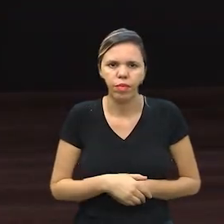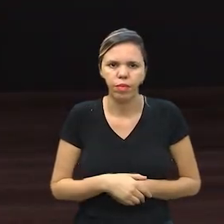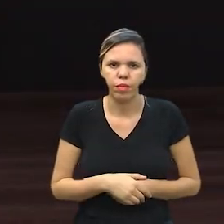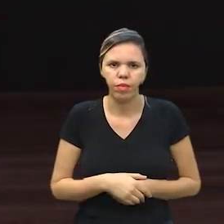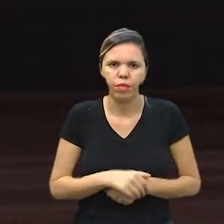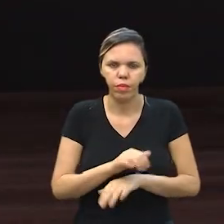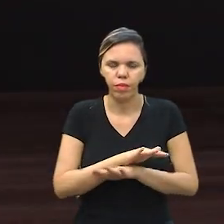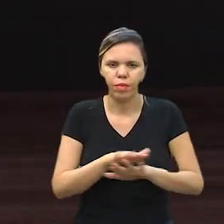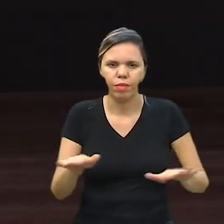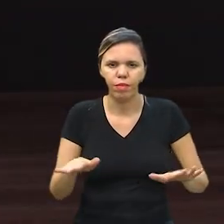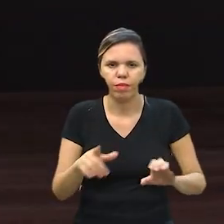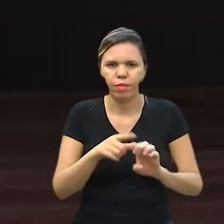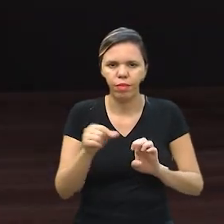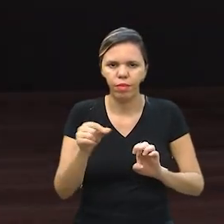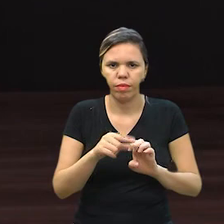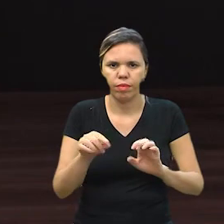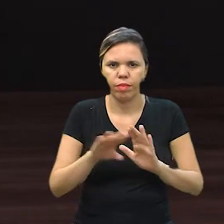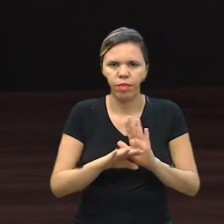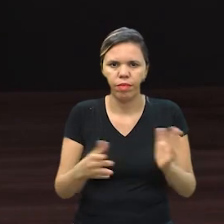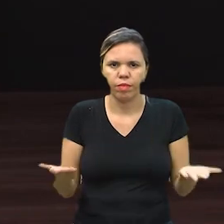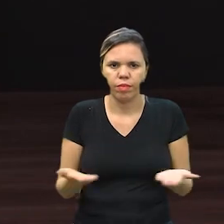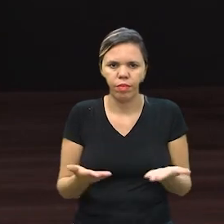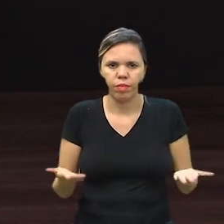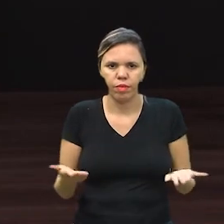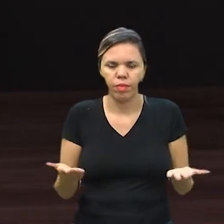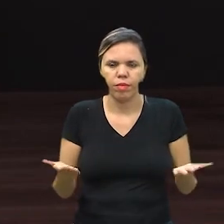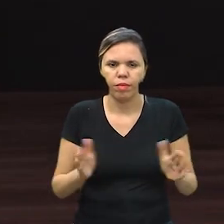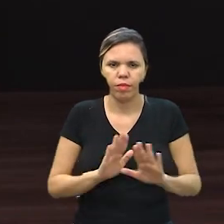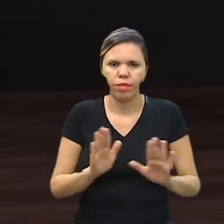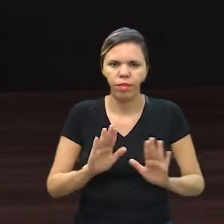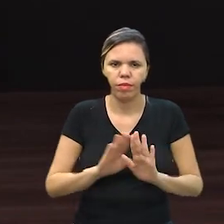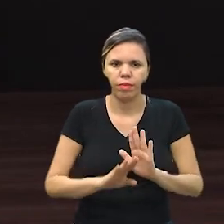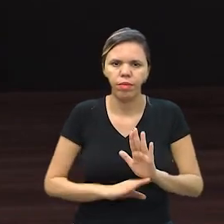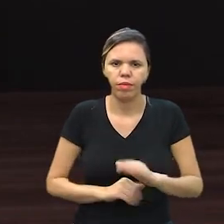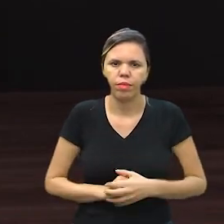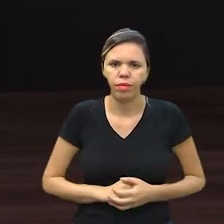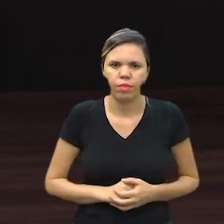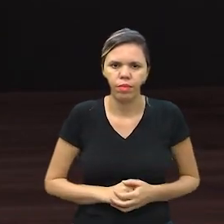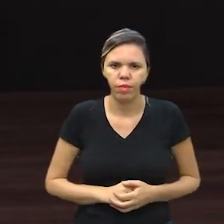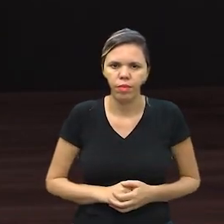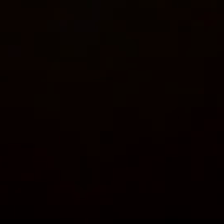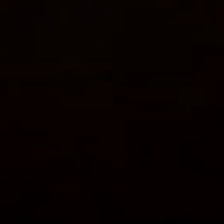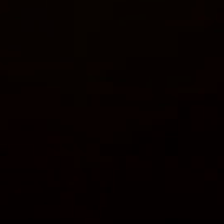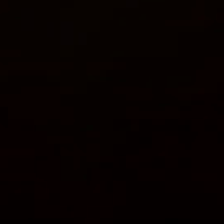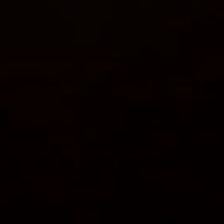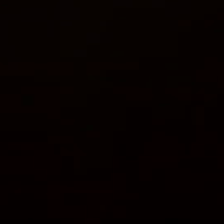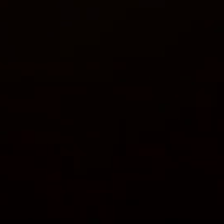então, e assim a gente termina o Ser Empreendedor de hoje. Até um próximo programa.